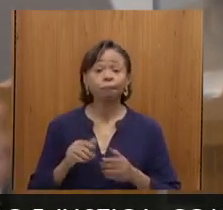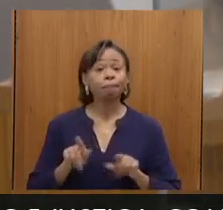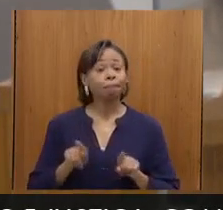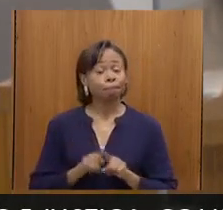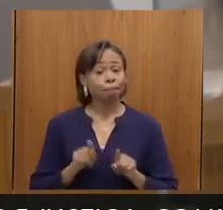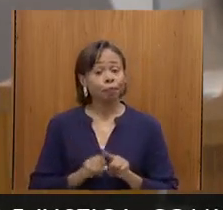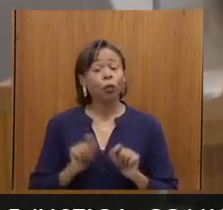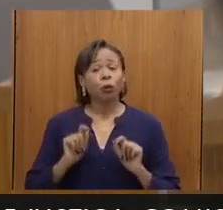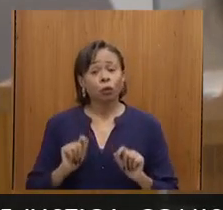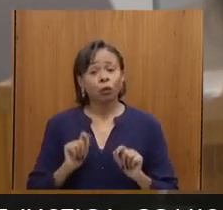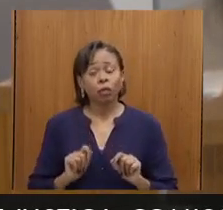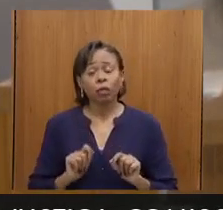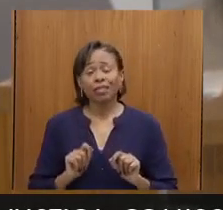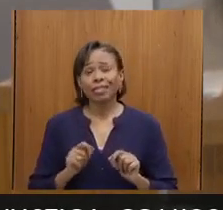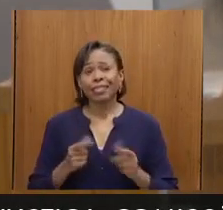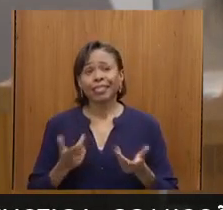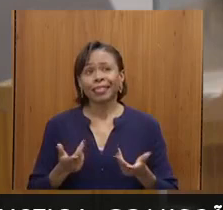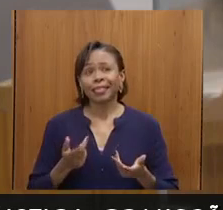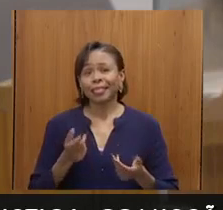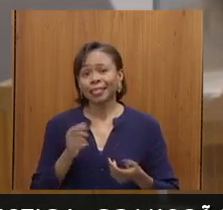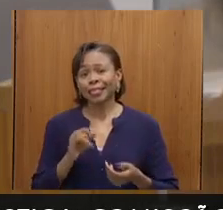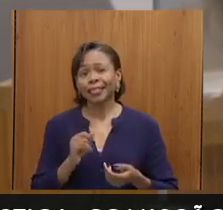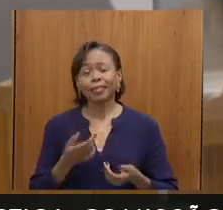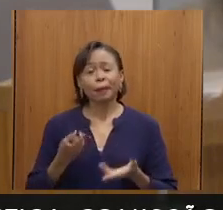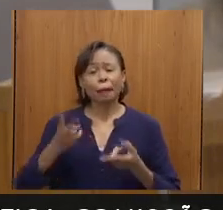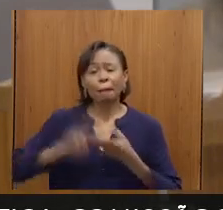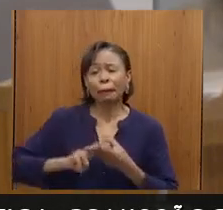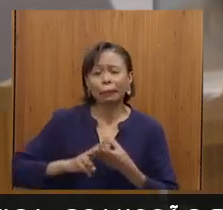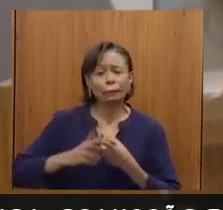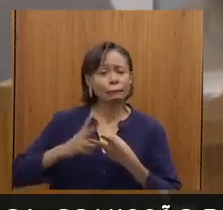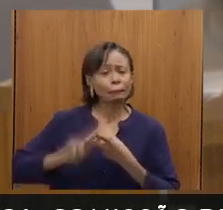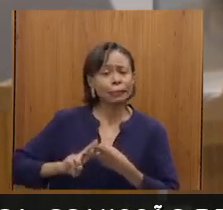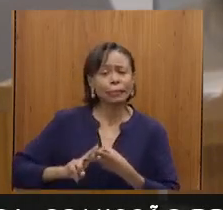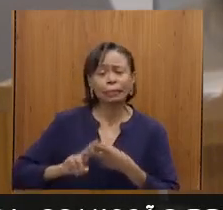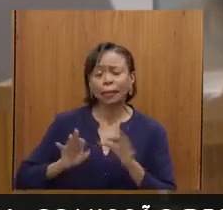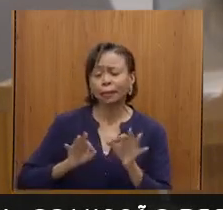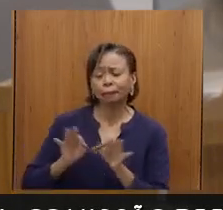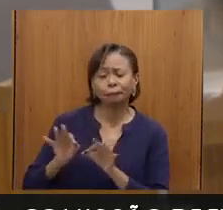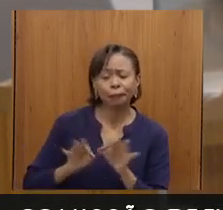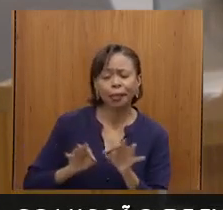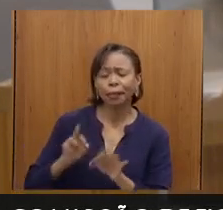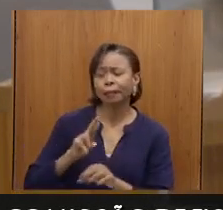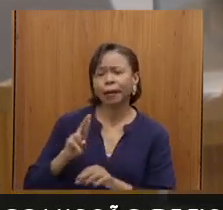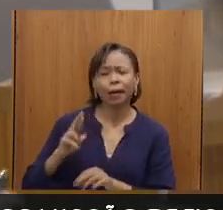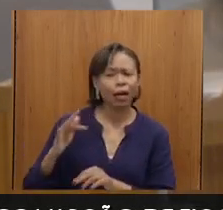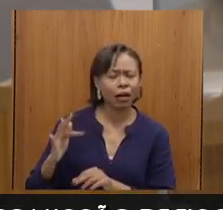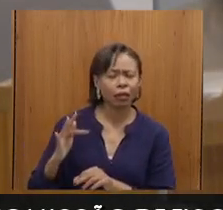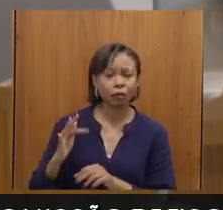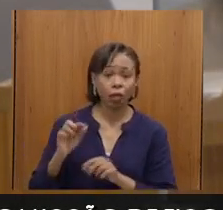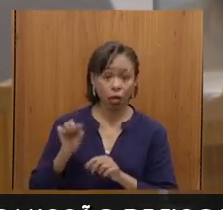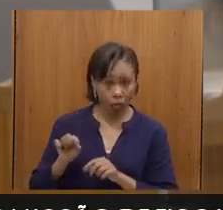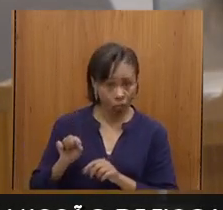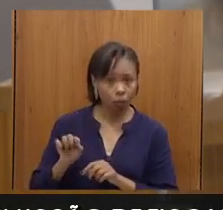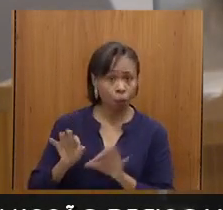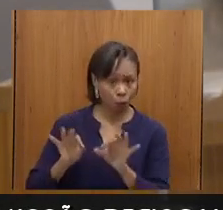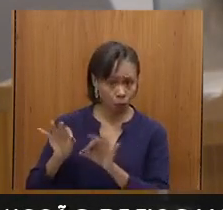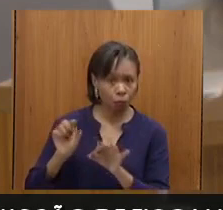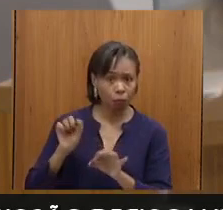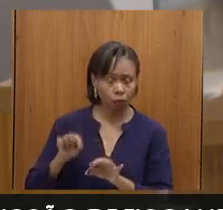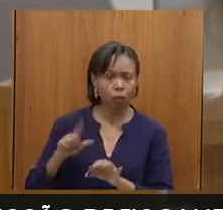a questão de ficar preso ao regime, de ficar preso a este plano. O plano, ele tem uma